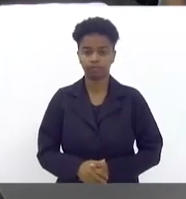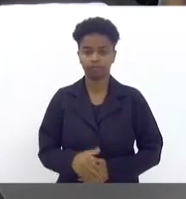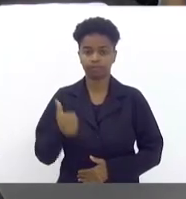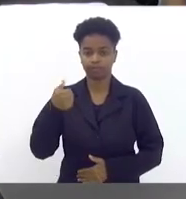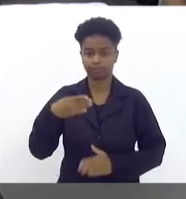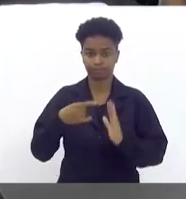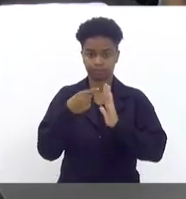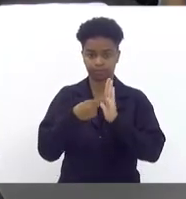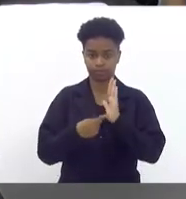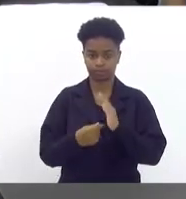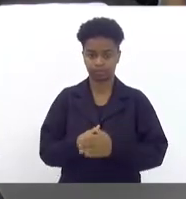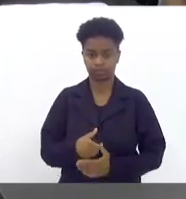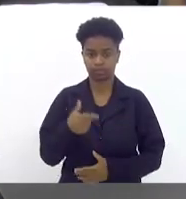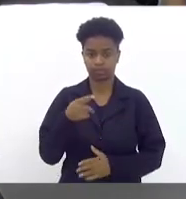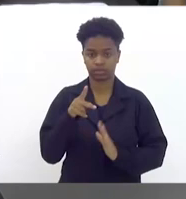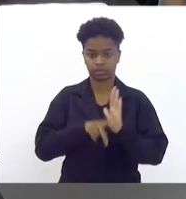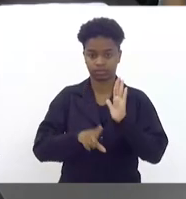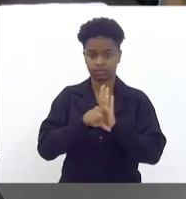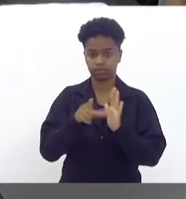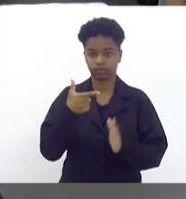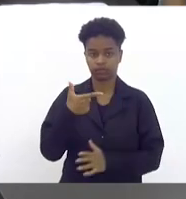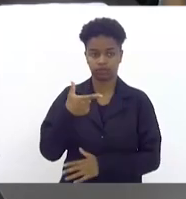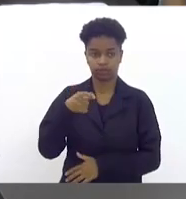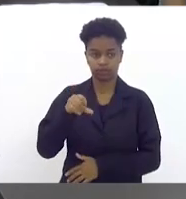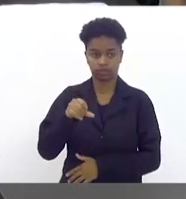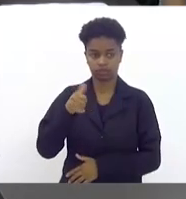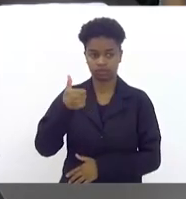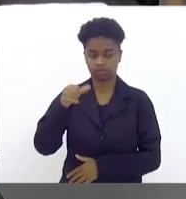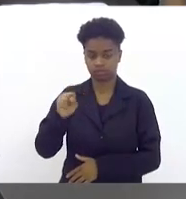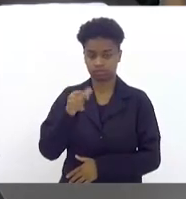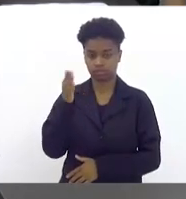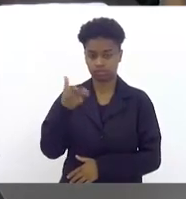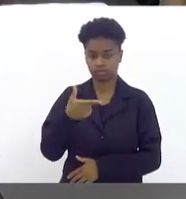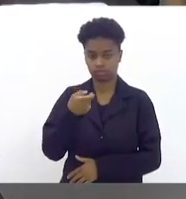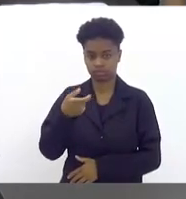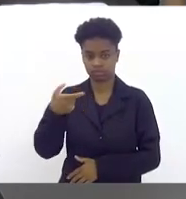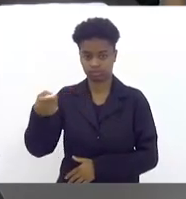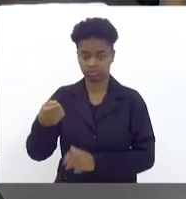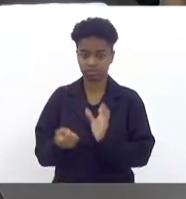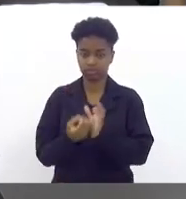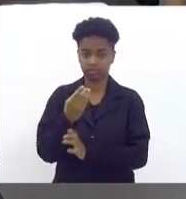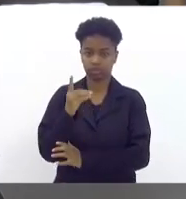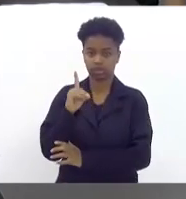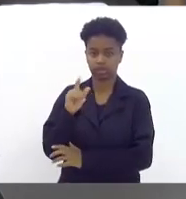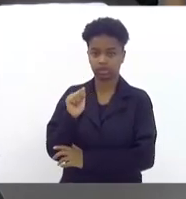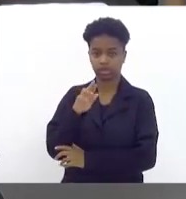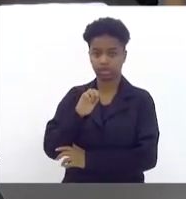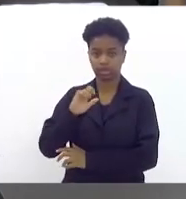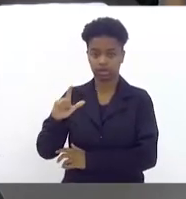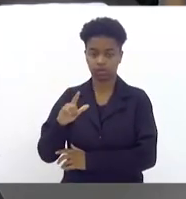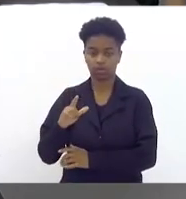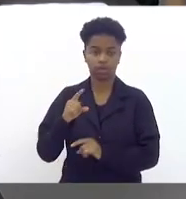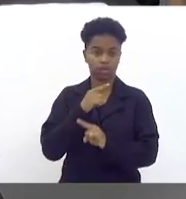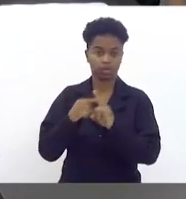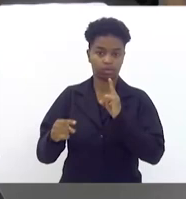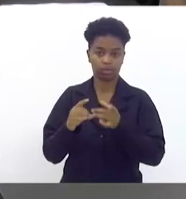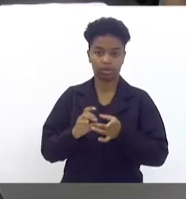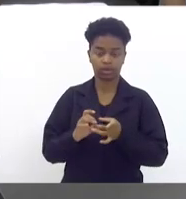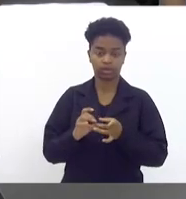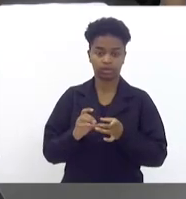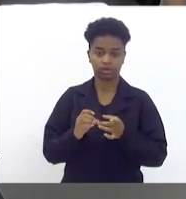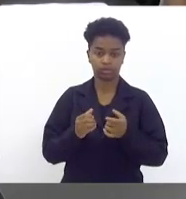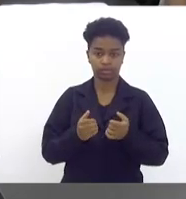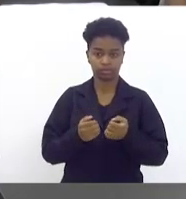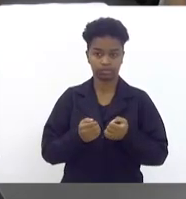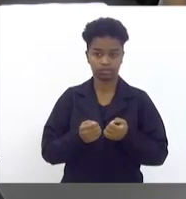14 da pauta, PL 2918 de 20, de autoria do deputado Daniel Librelon, que veda a adoção de animais por pessoas condenadas